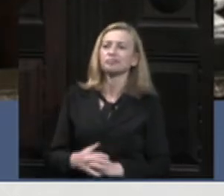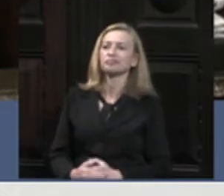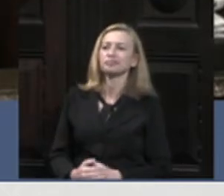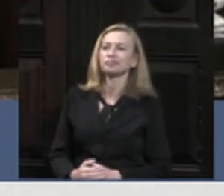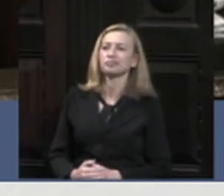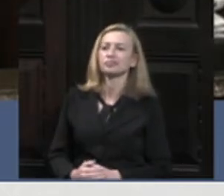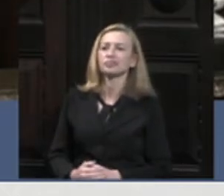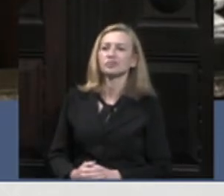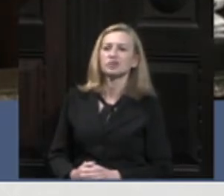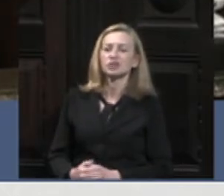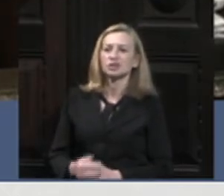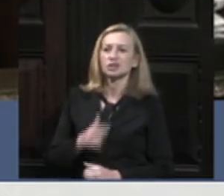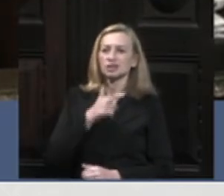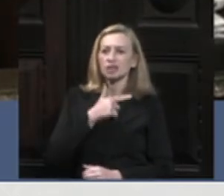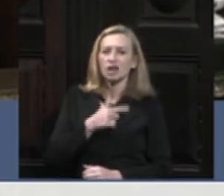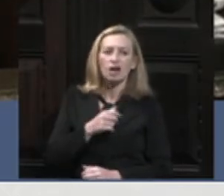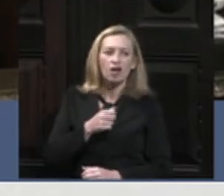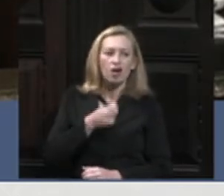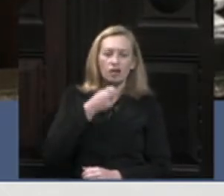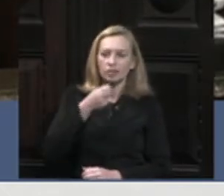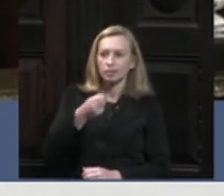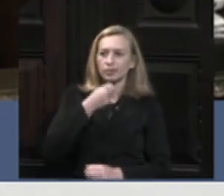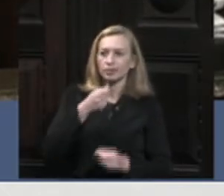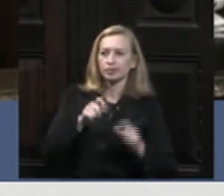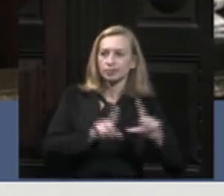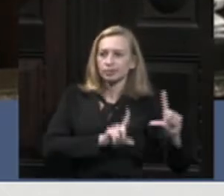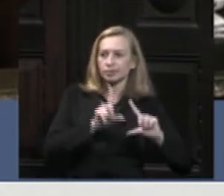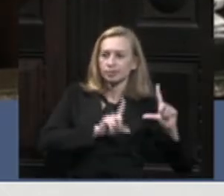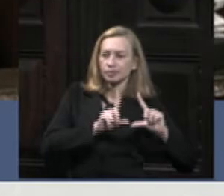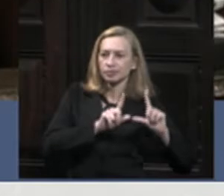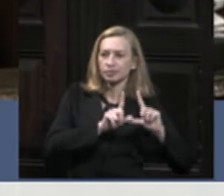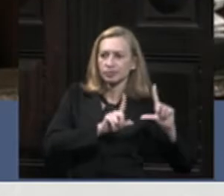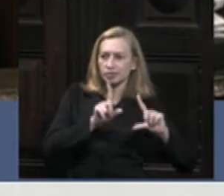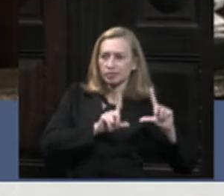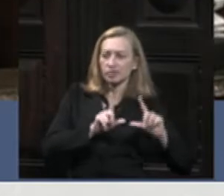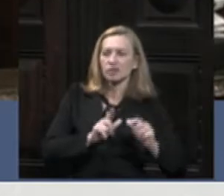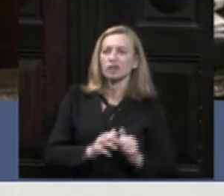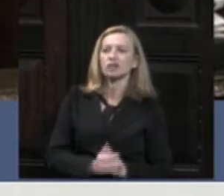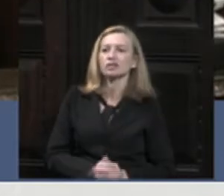na mídia conservadora, as reações